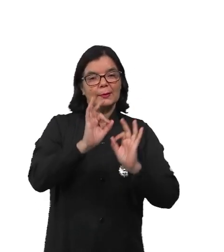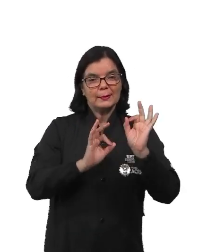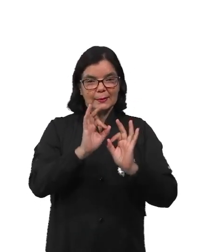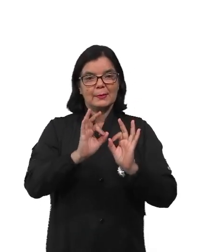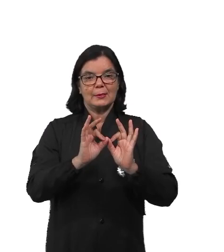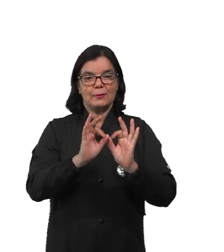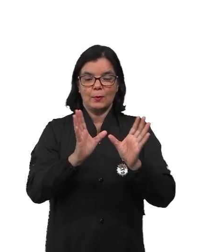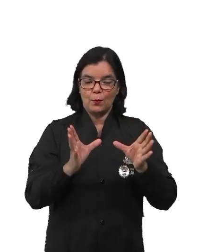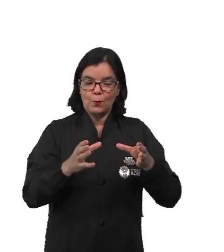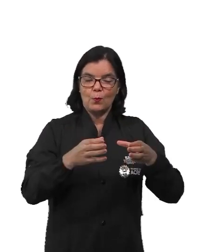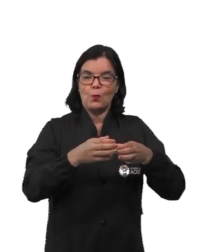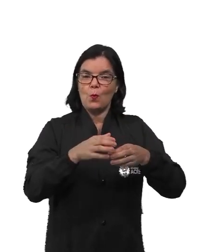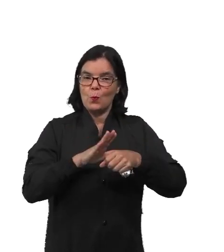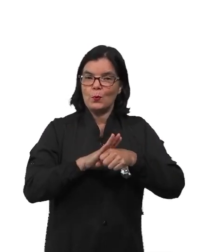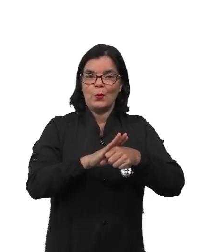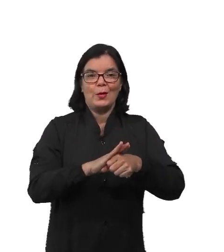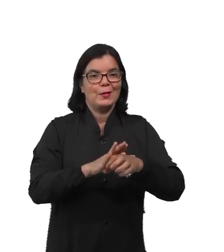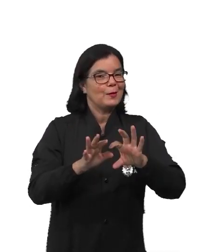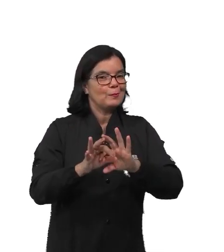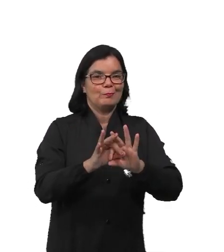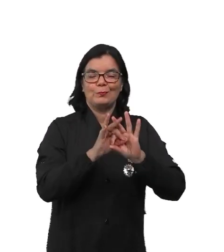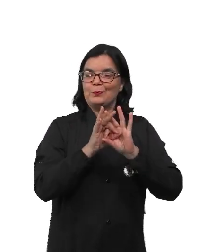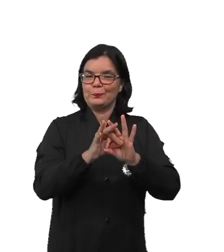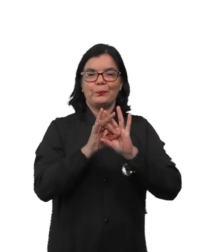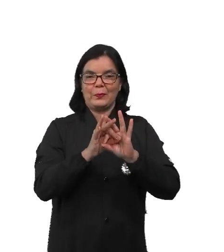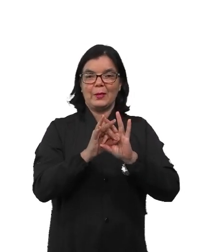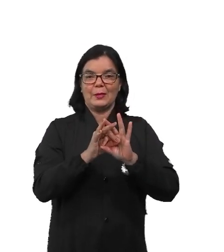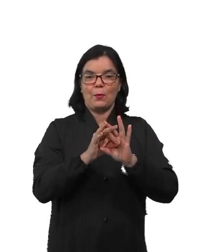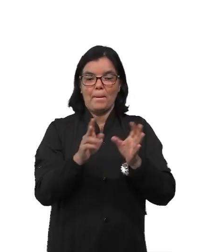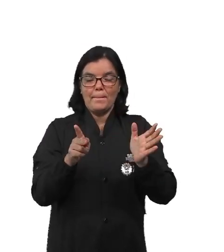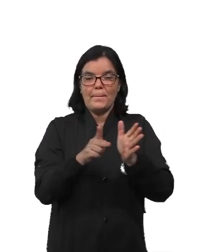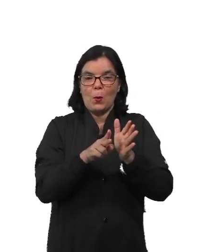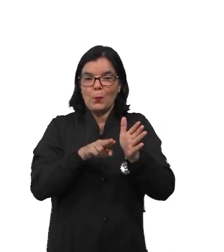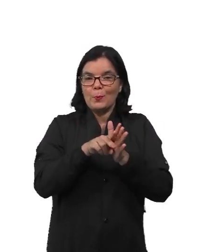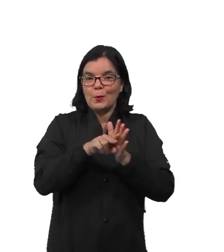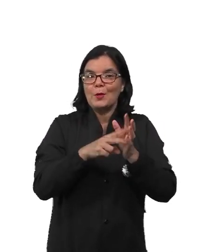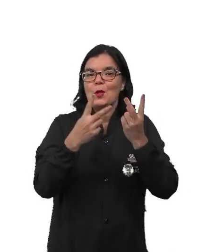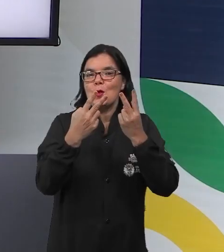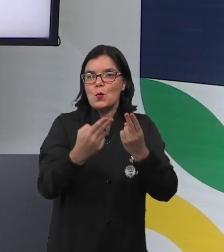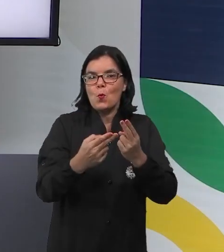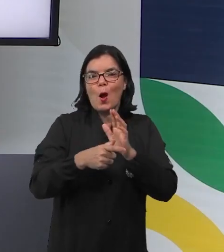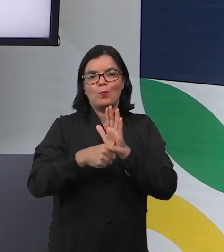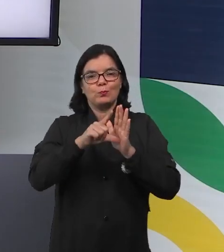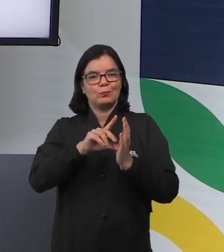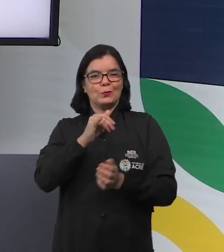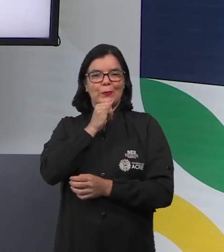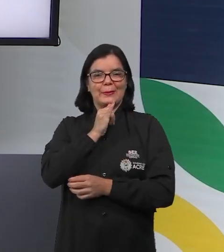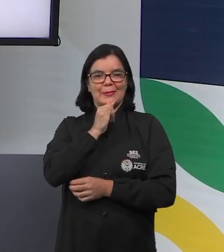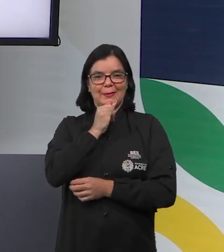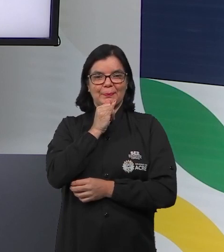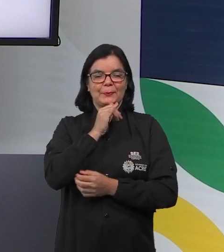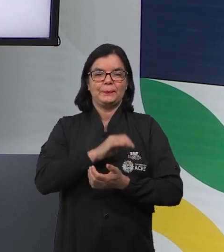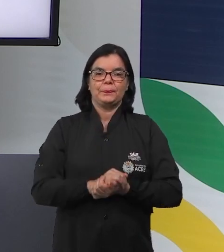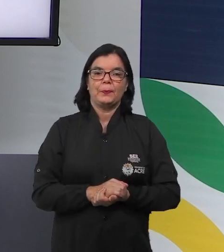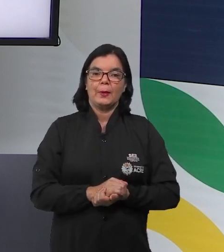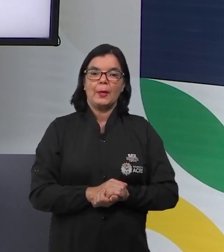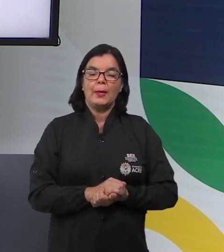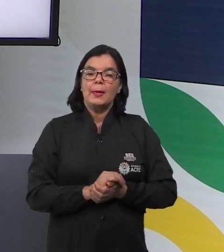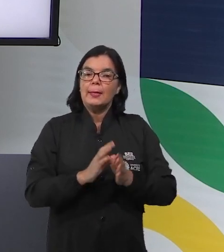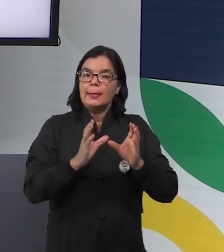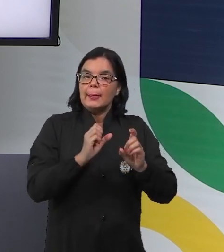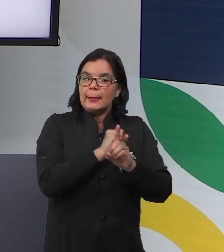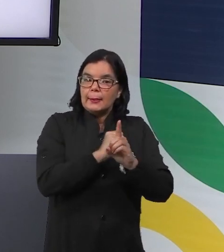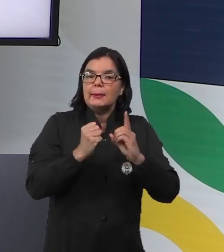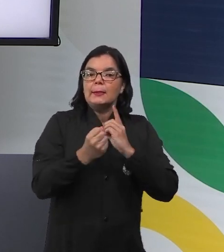modo cooperativo e não ligadas anatomicamente como outro tipo de relação. Aqui,